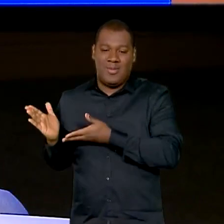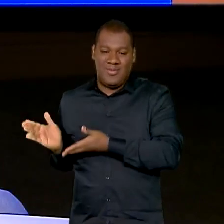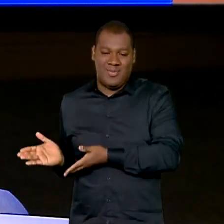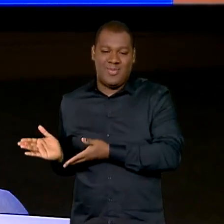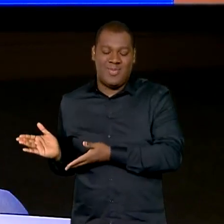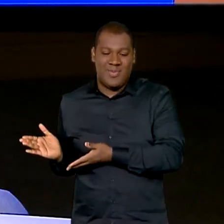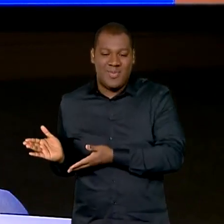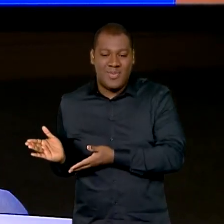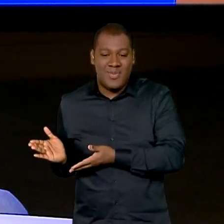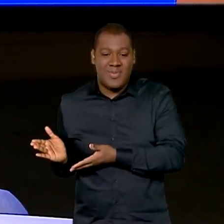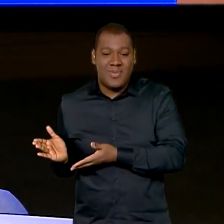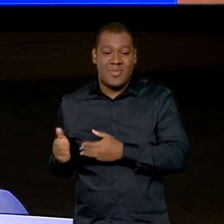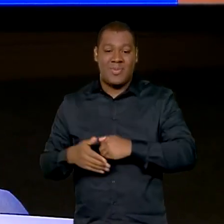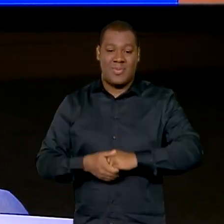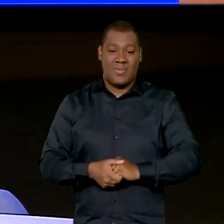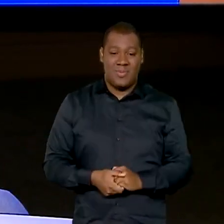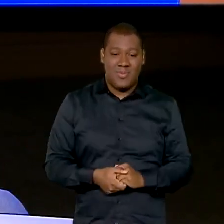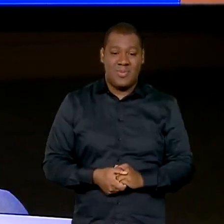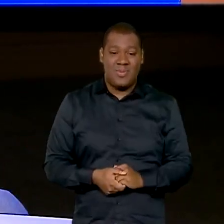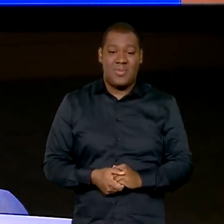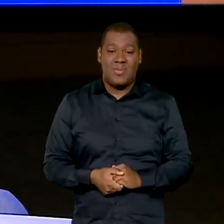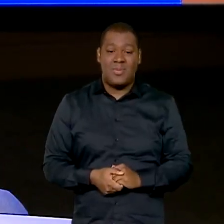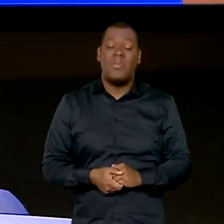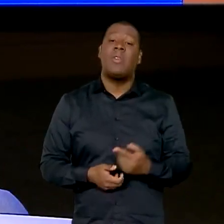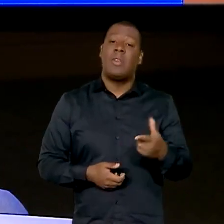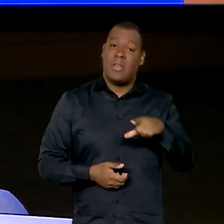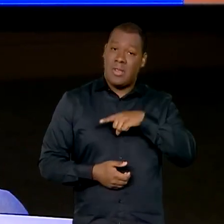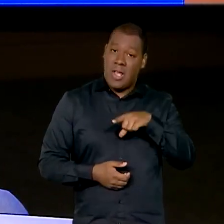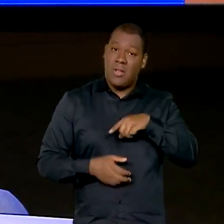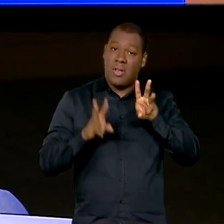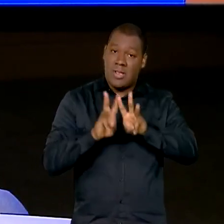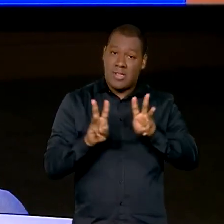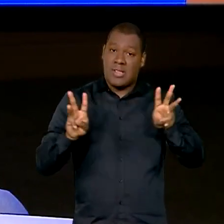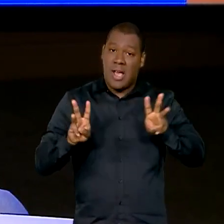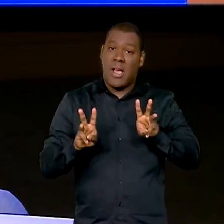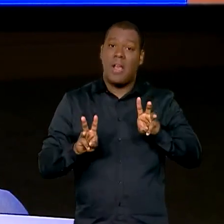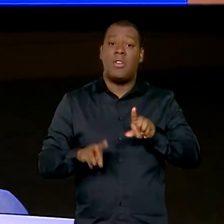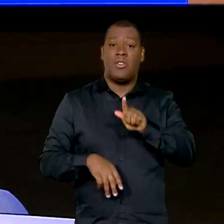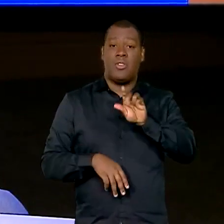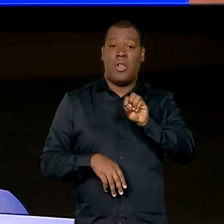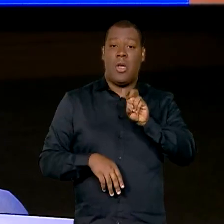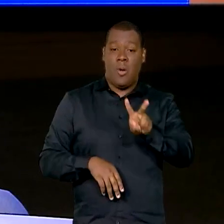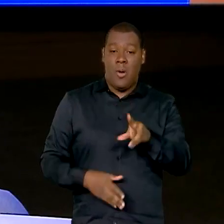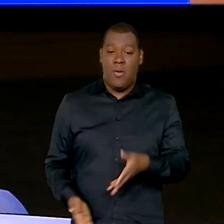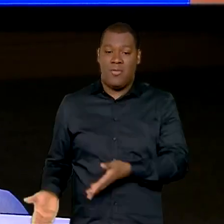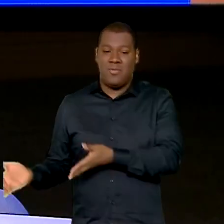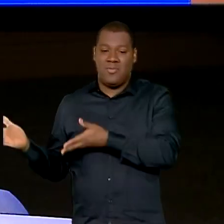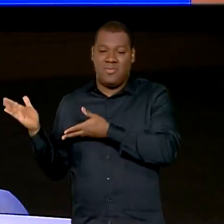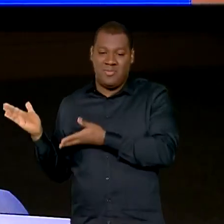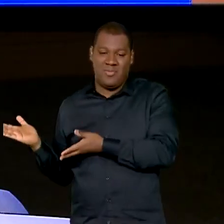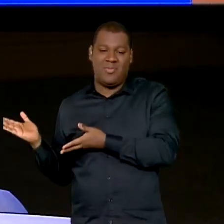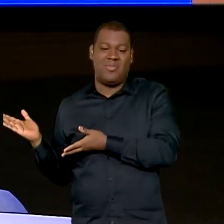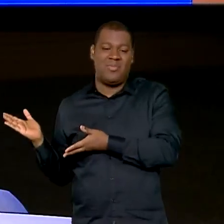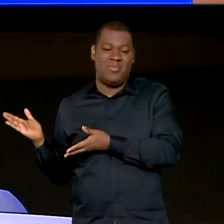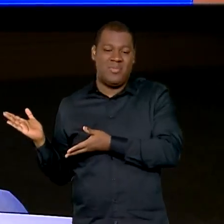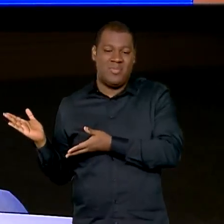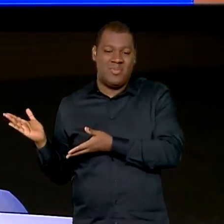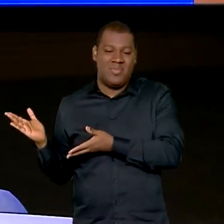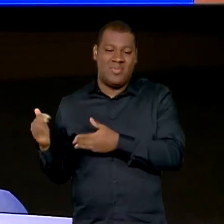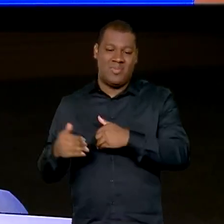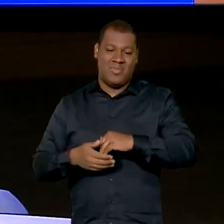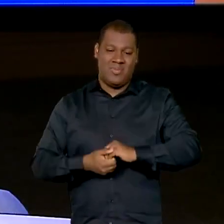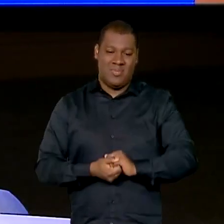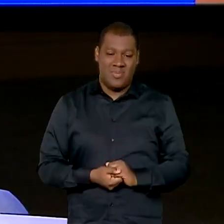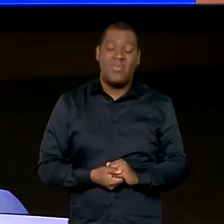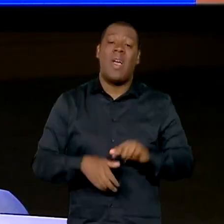@canalgov. Quer mais opções? Então eu sugiro o site da Agência Gov, agenciagov.ebc.com.br, que além